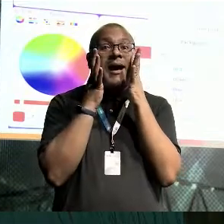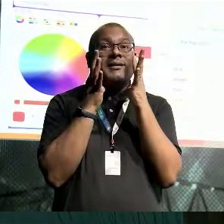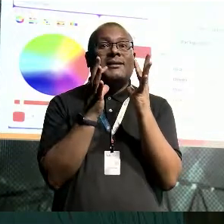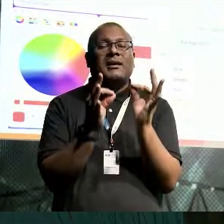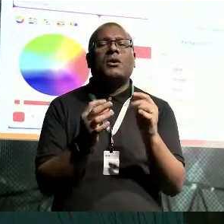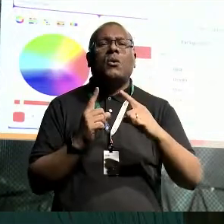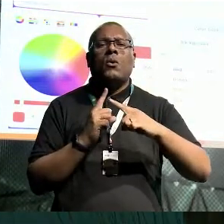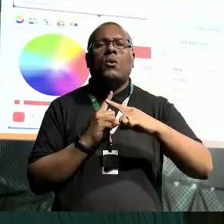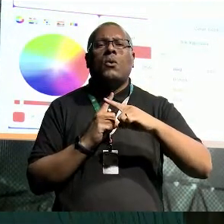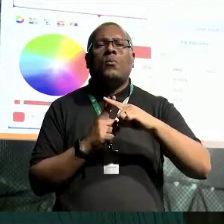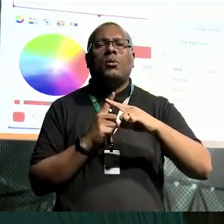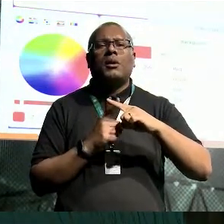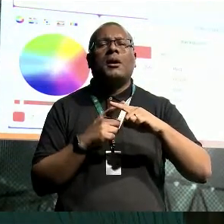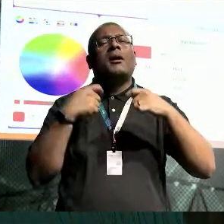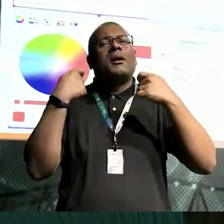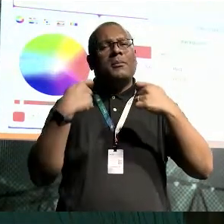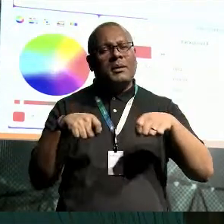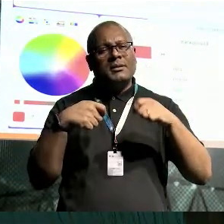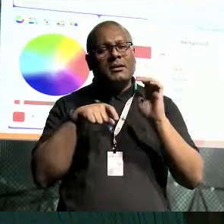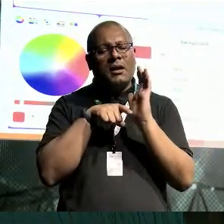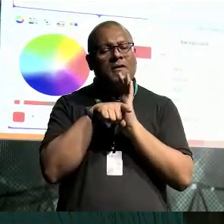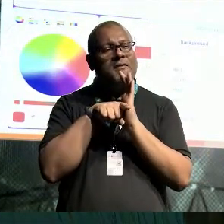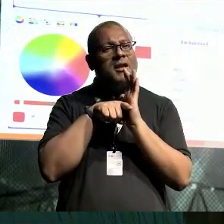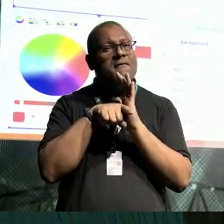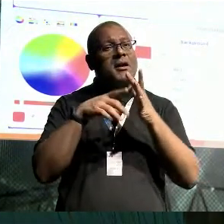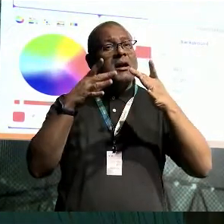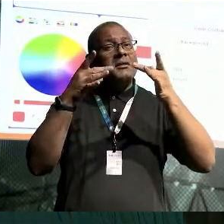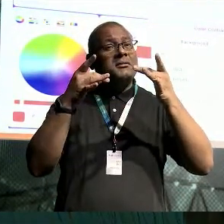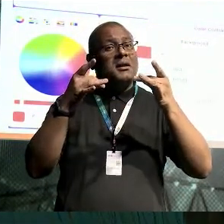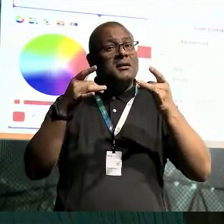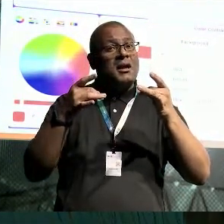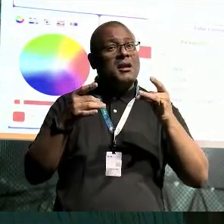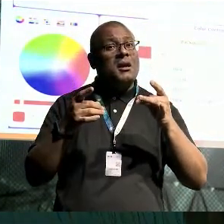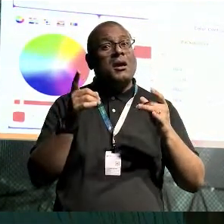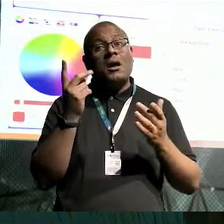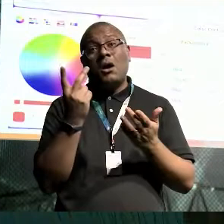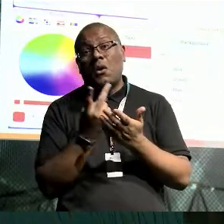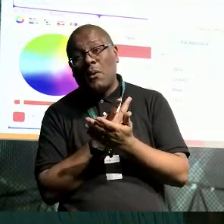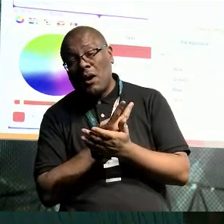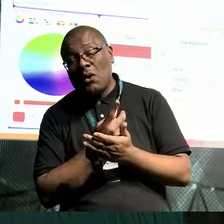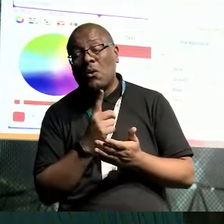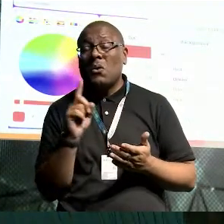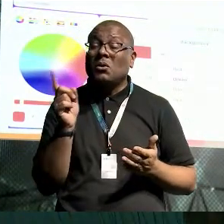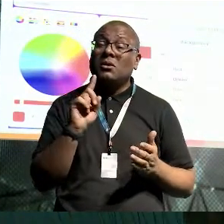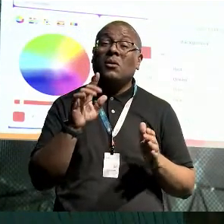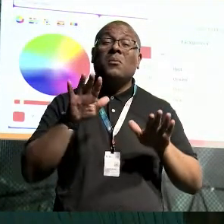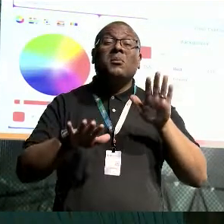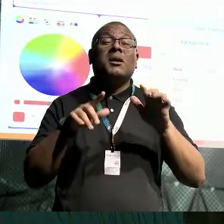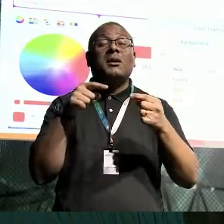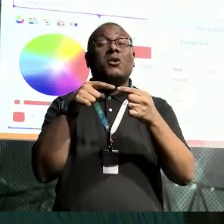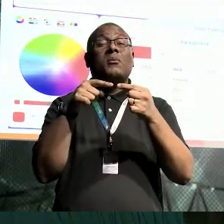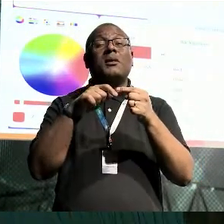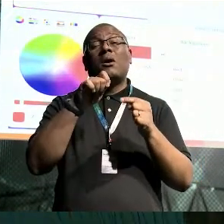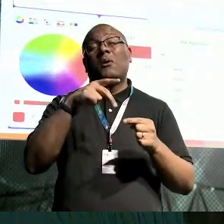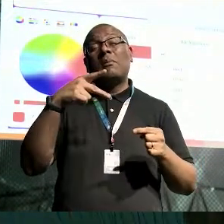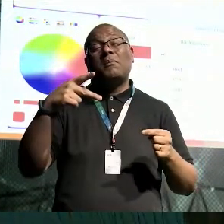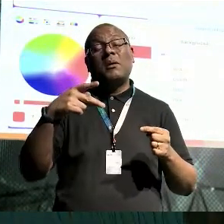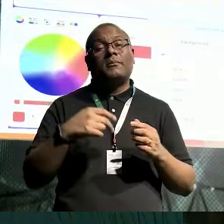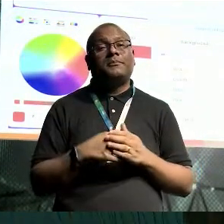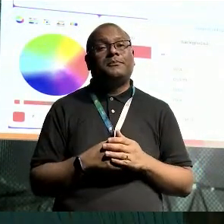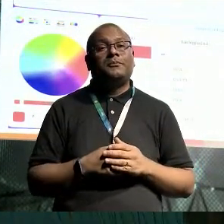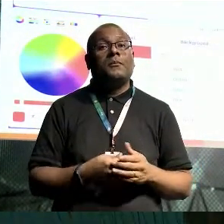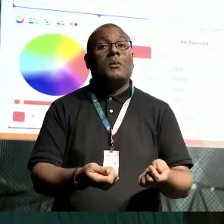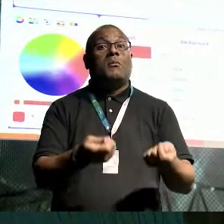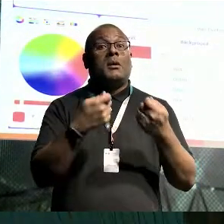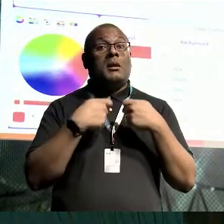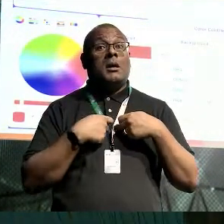quê? Você precisa inspecionar um pouco melhor para ver se aquilo é um bug ou não, dependendo do seu aplicativo, como eu já disse. Ele me dá